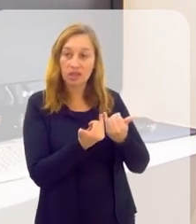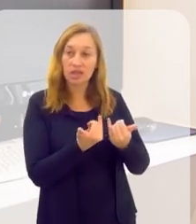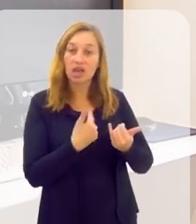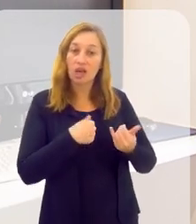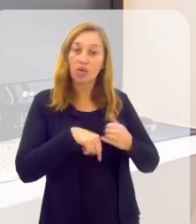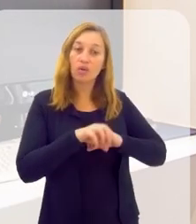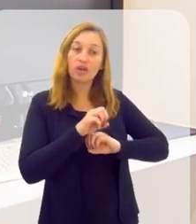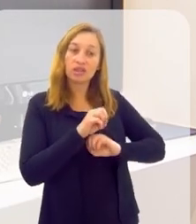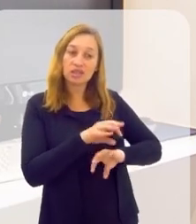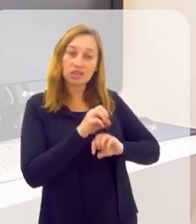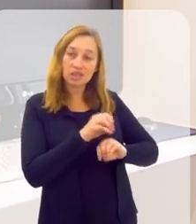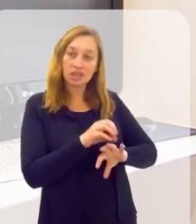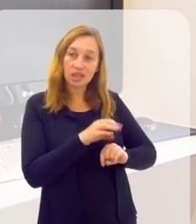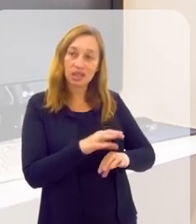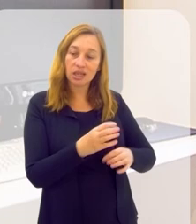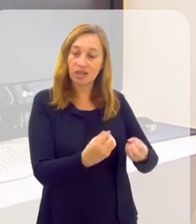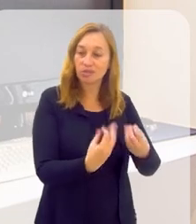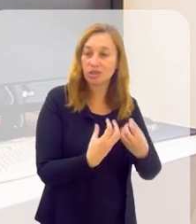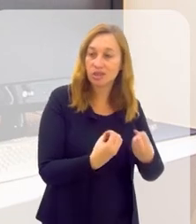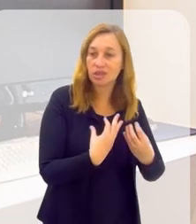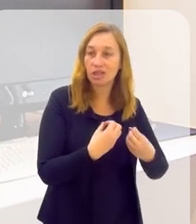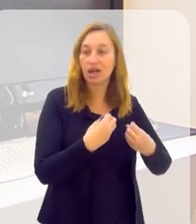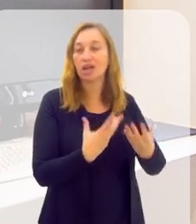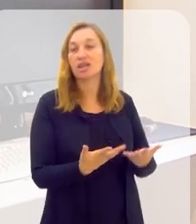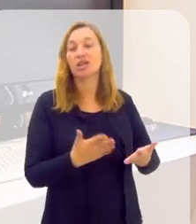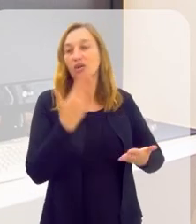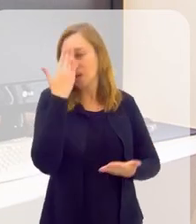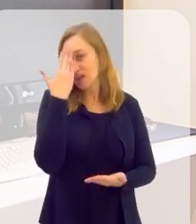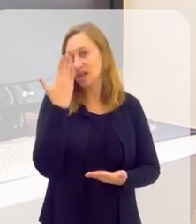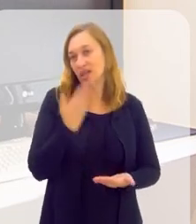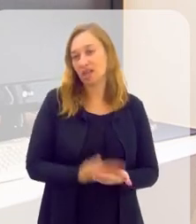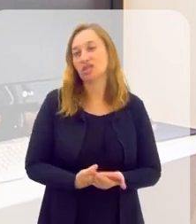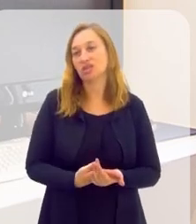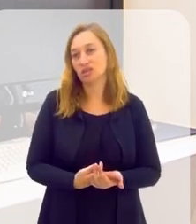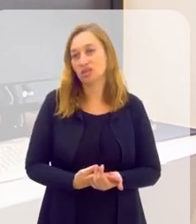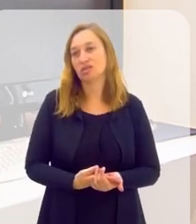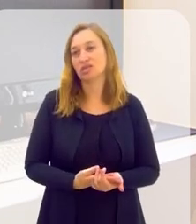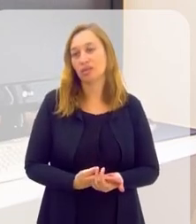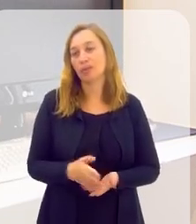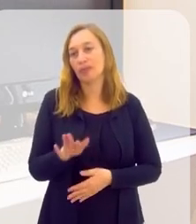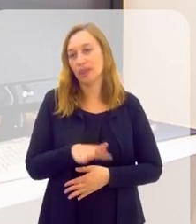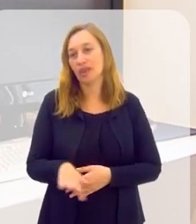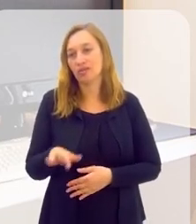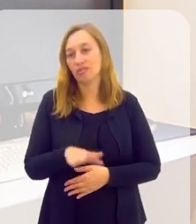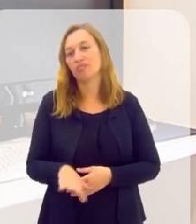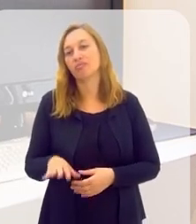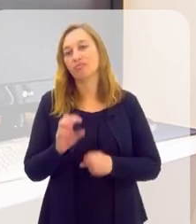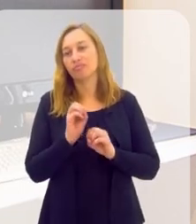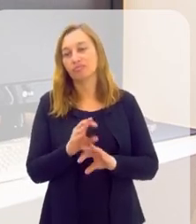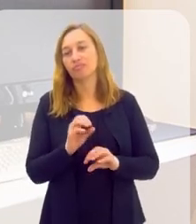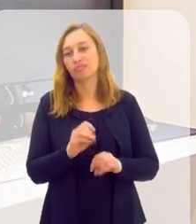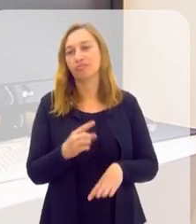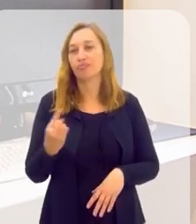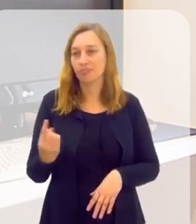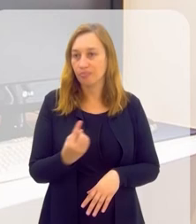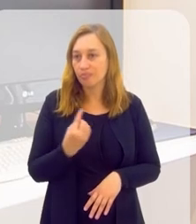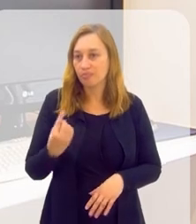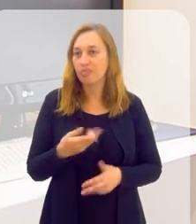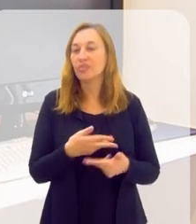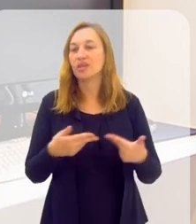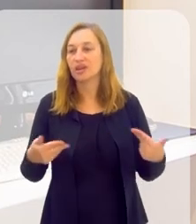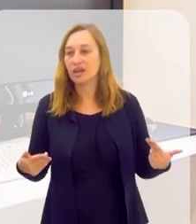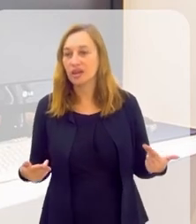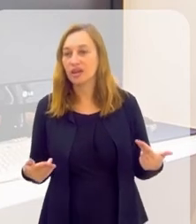como eu ensinei para eles e como eles me ensinaram, então eu acredito muito, muito que as crianças ensinem para a